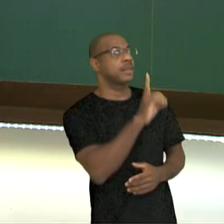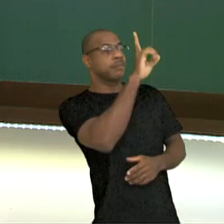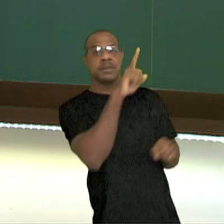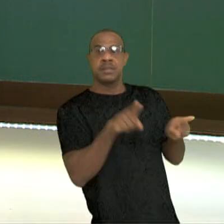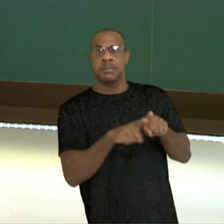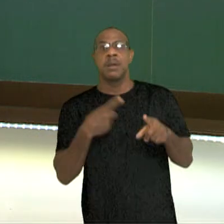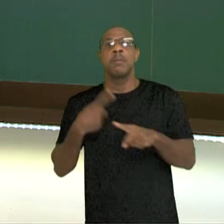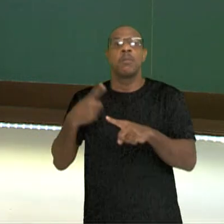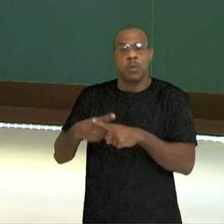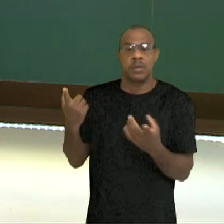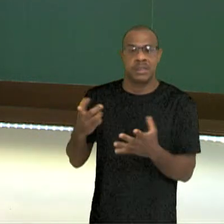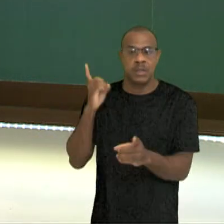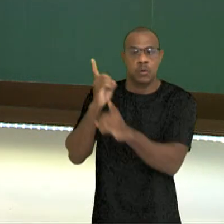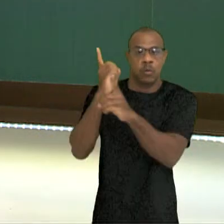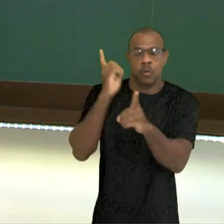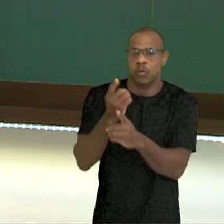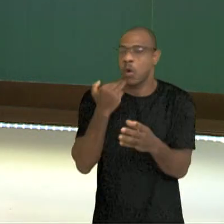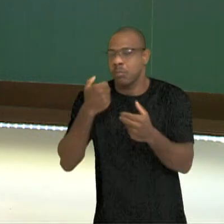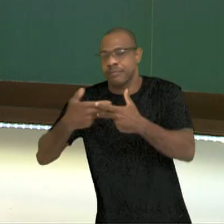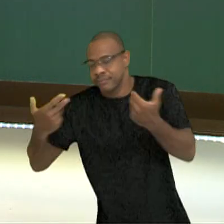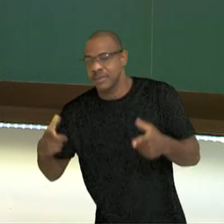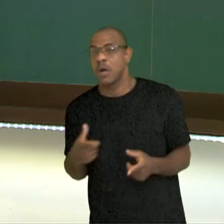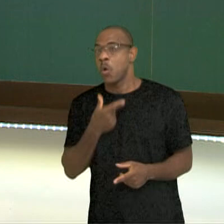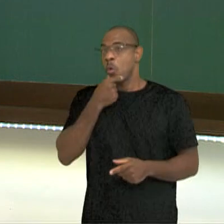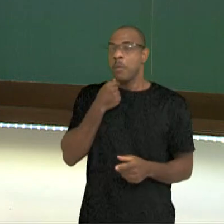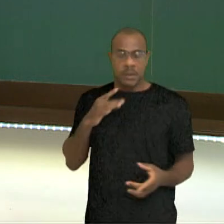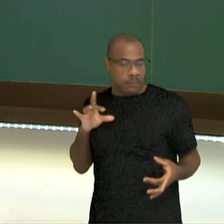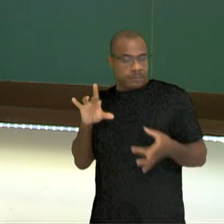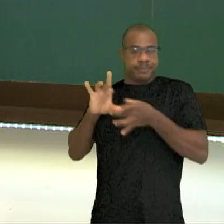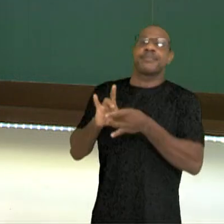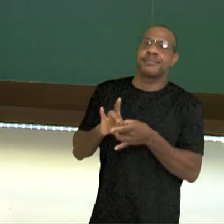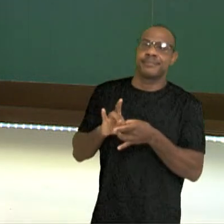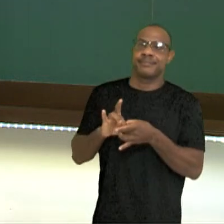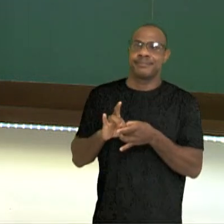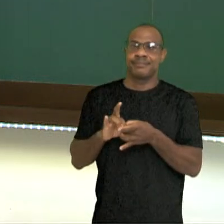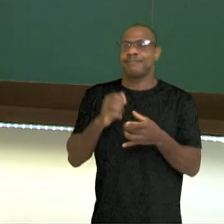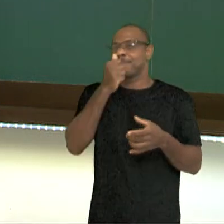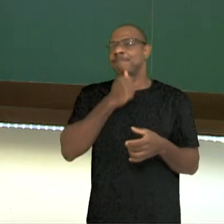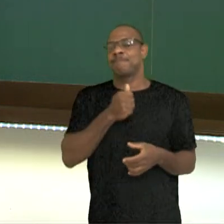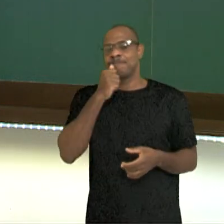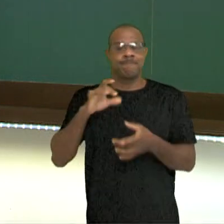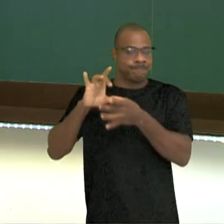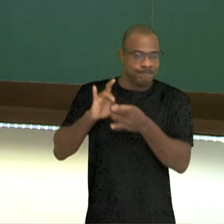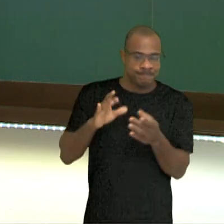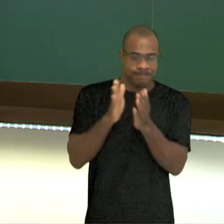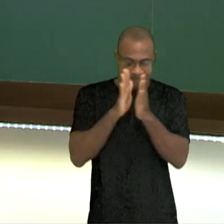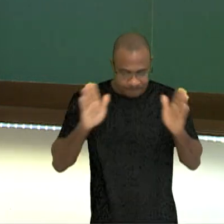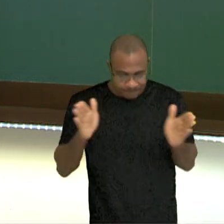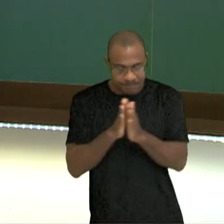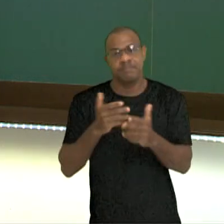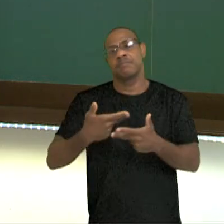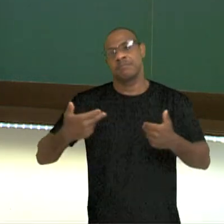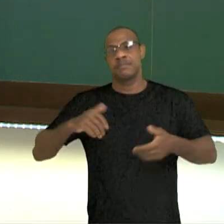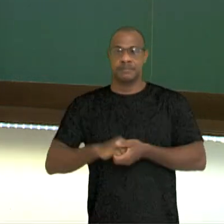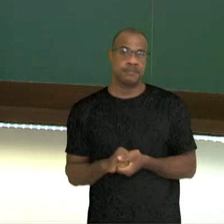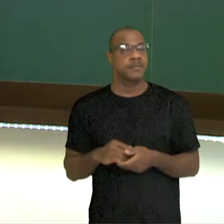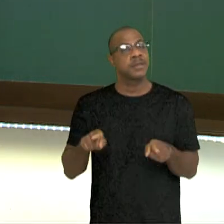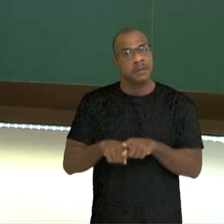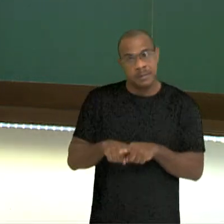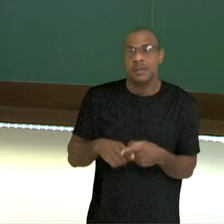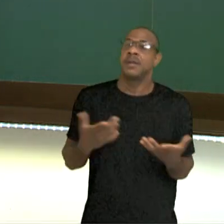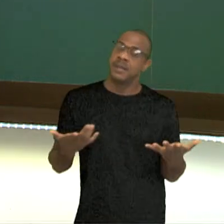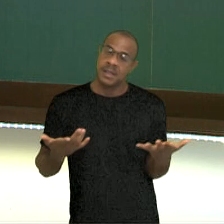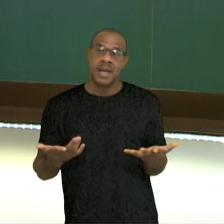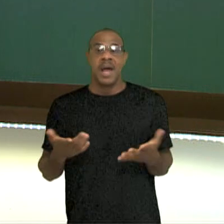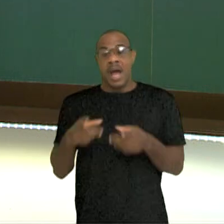na natureza. O homem estava conectado muito ao sagrado e a música, ela era toda voltada, sim, na maioria